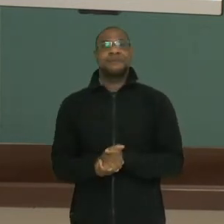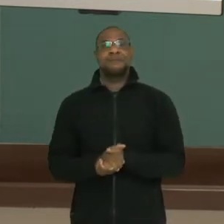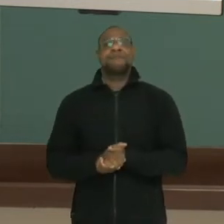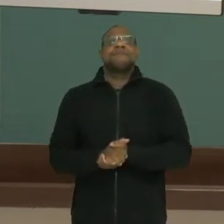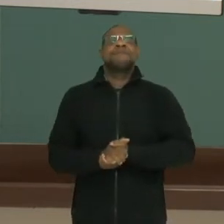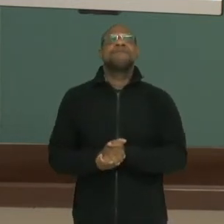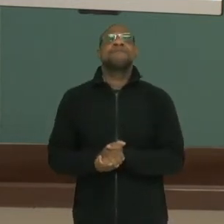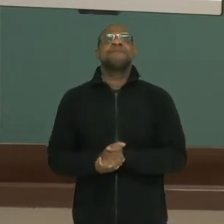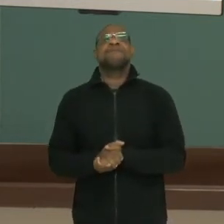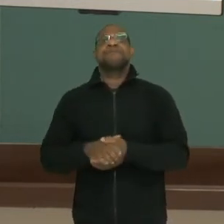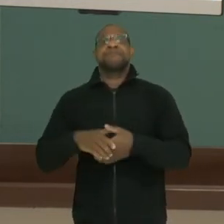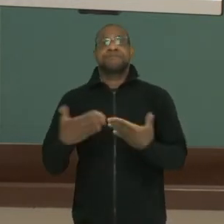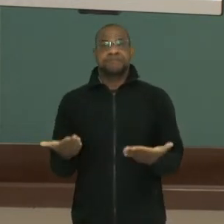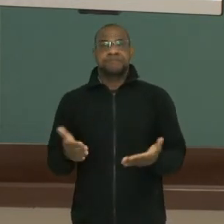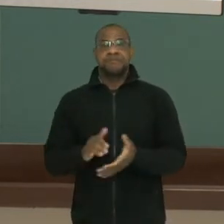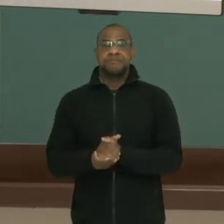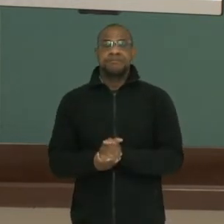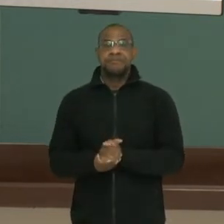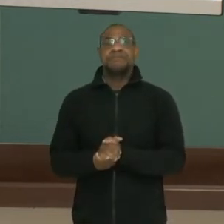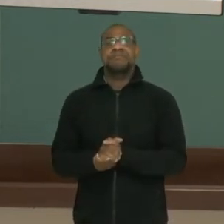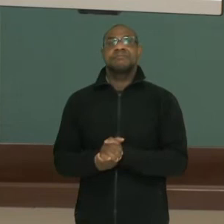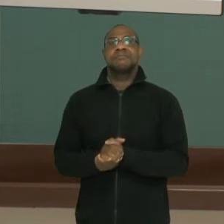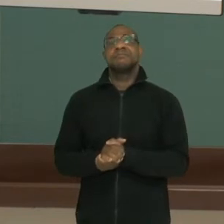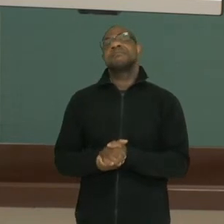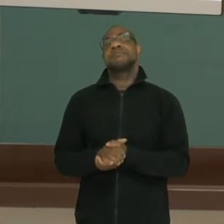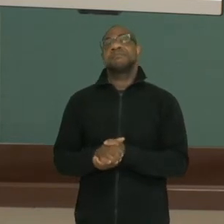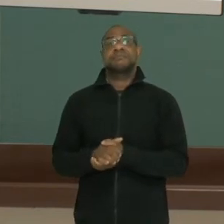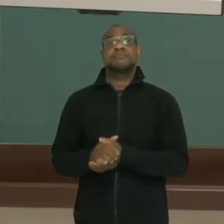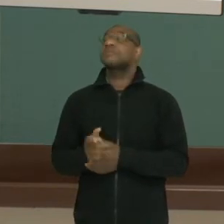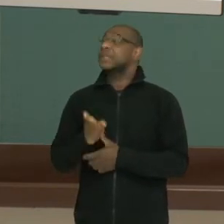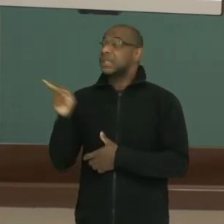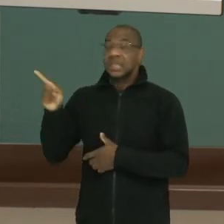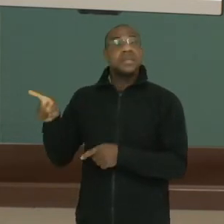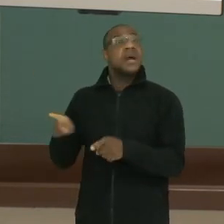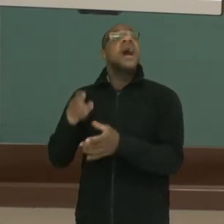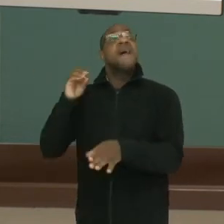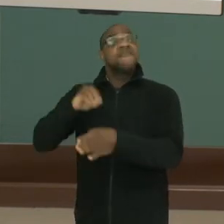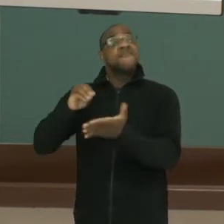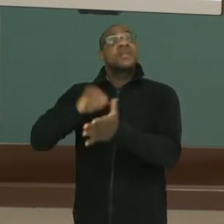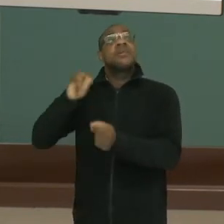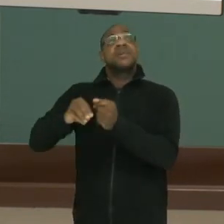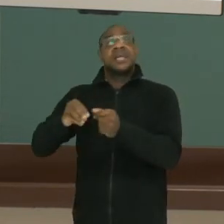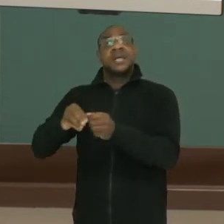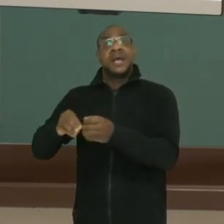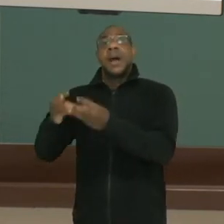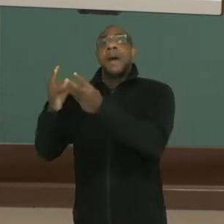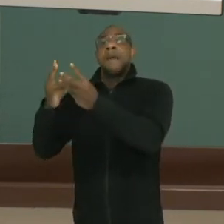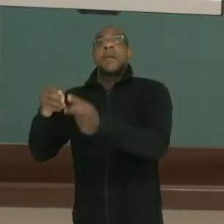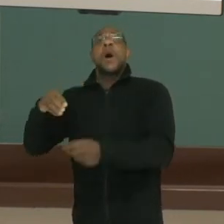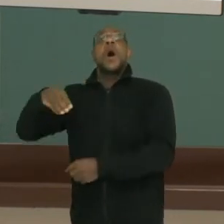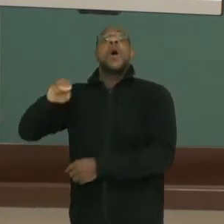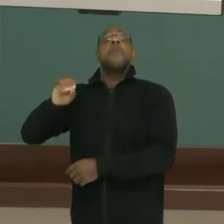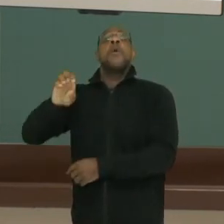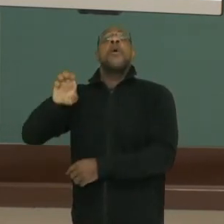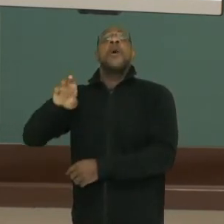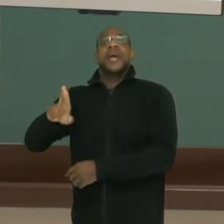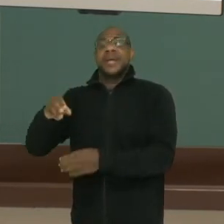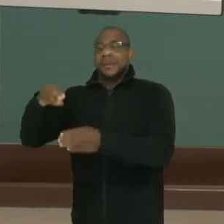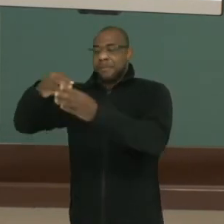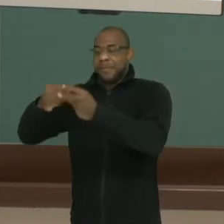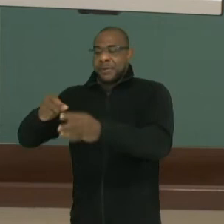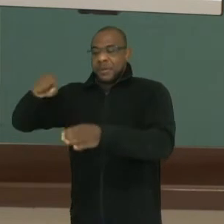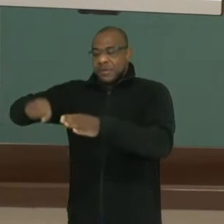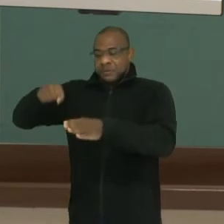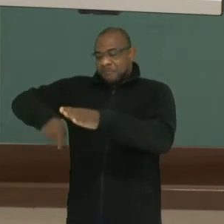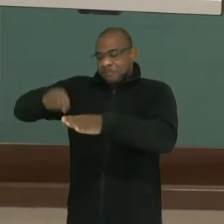para a Europa, e ainda na Europa passava pelo refino para depois revender, né? Obviamente